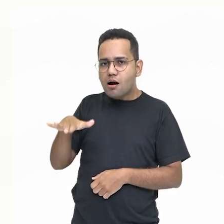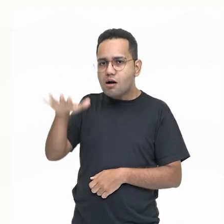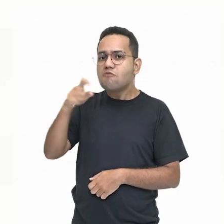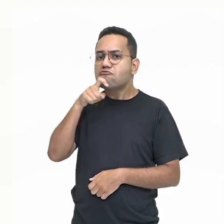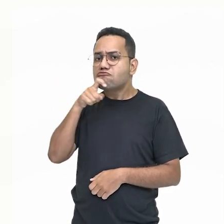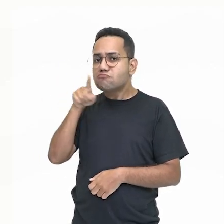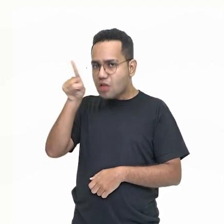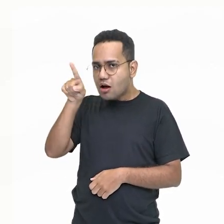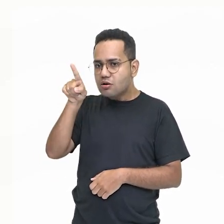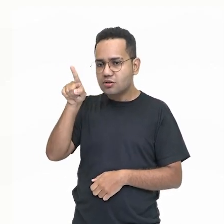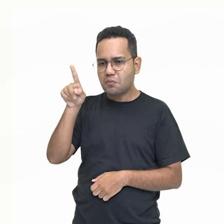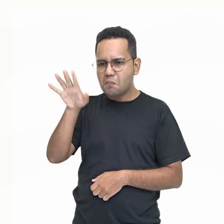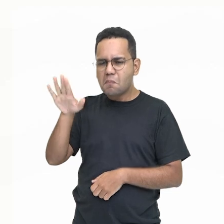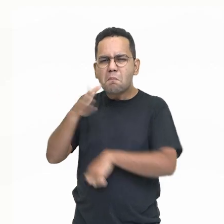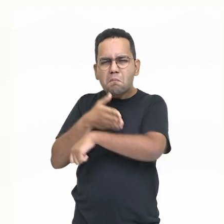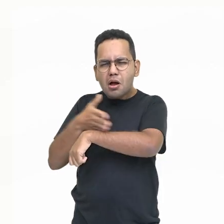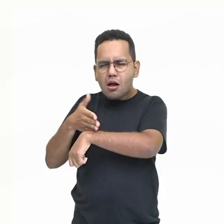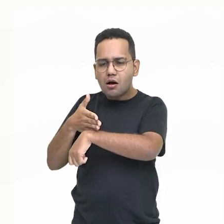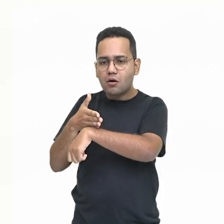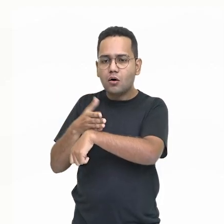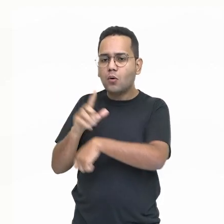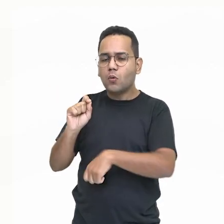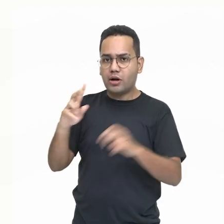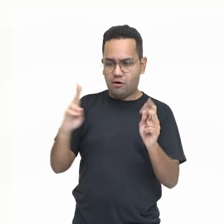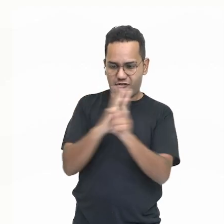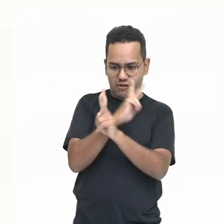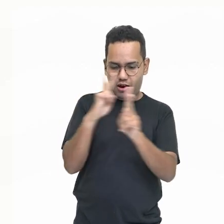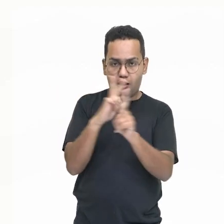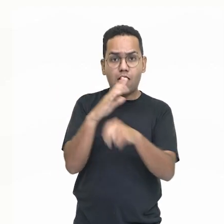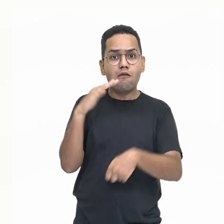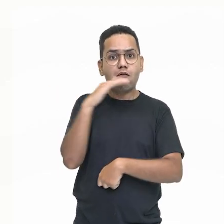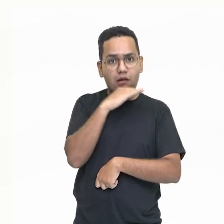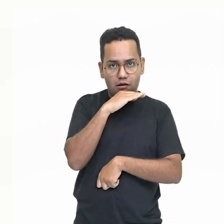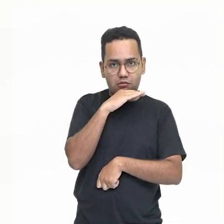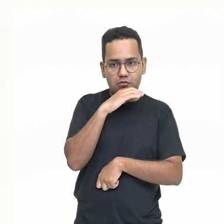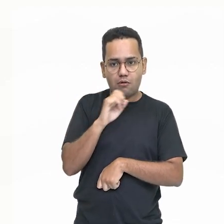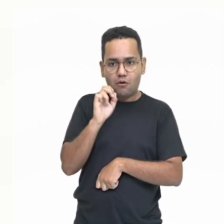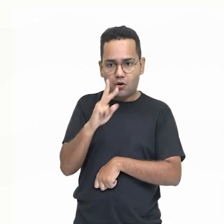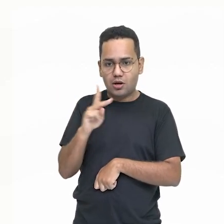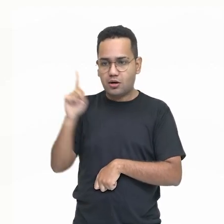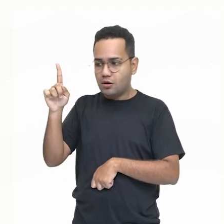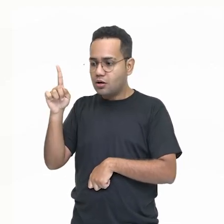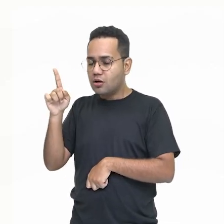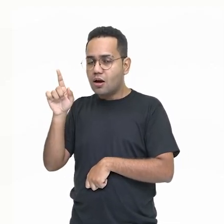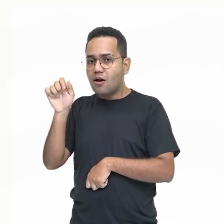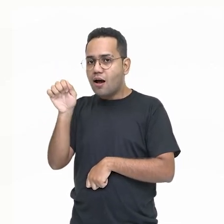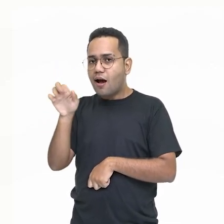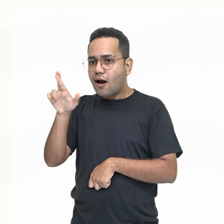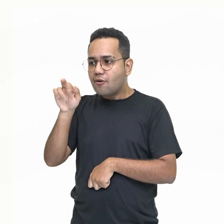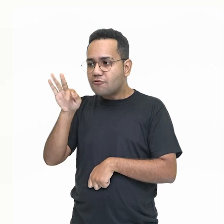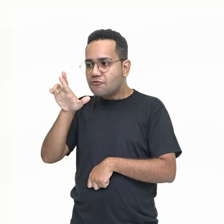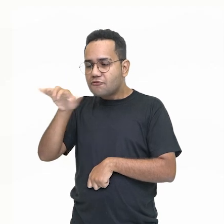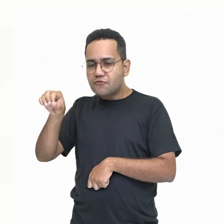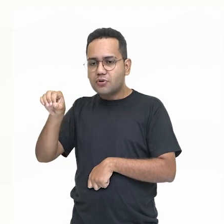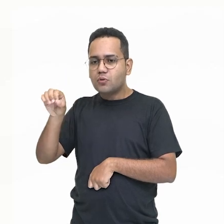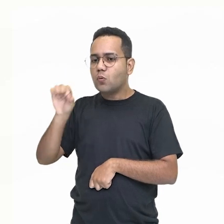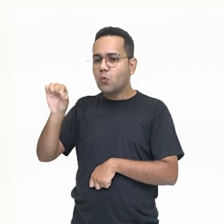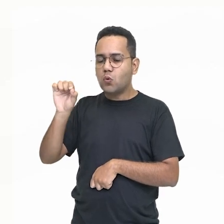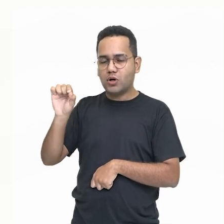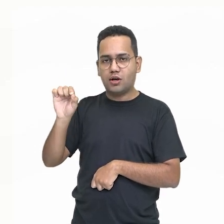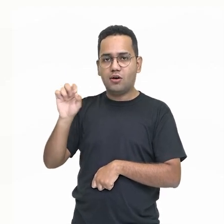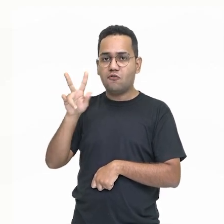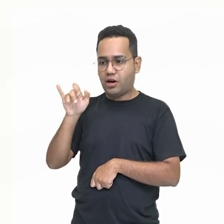enquanto essa parte fria na parte superior. Então, vejam, ar frio e ar quente. E, nesse